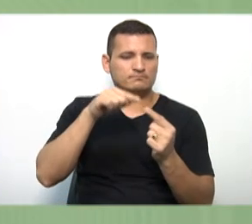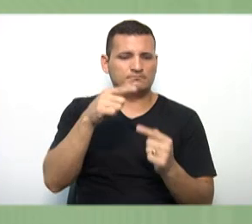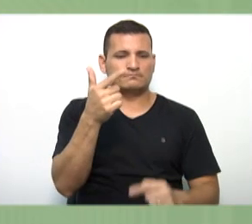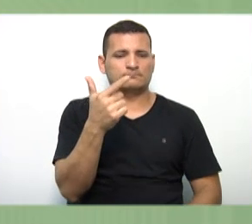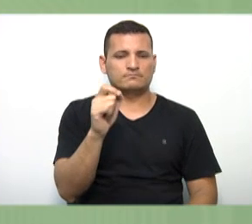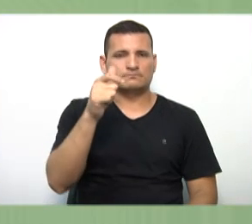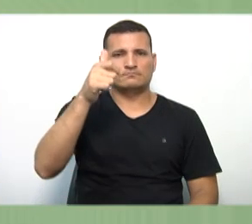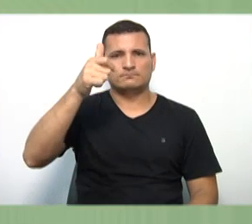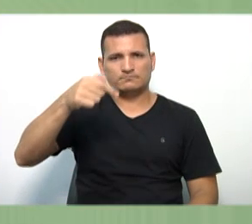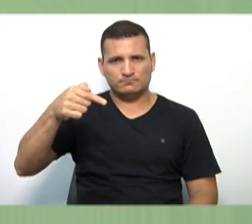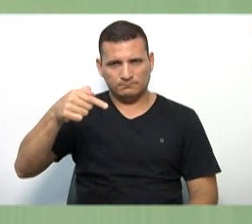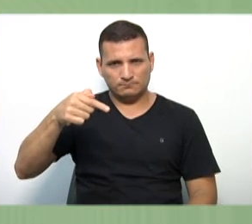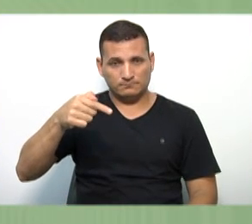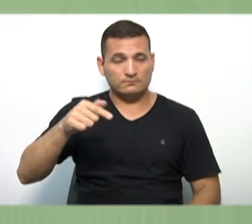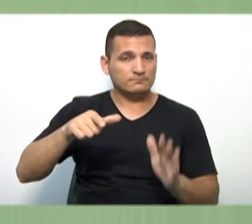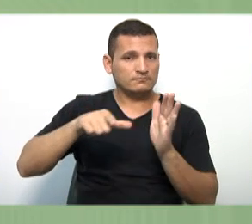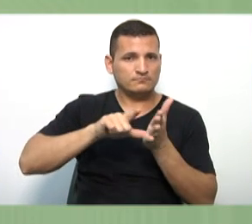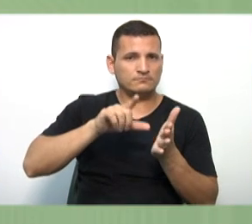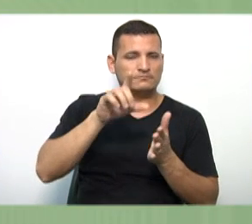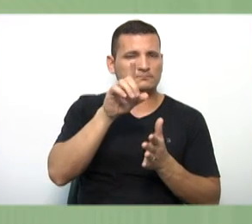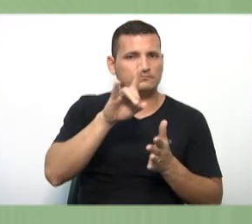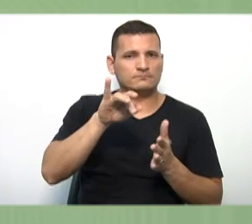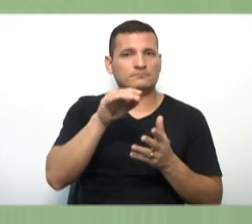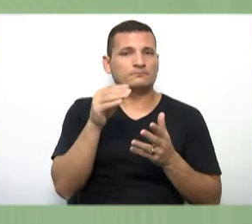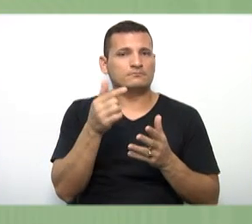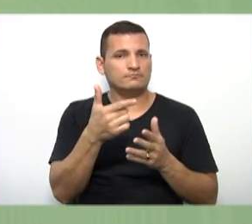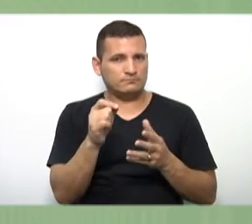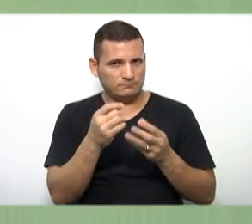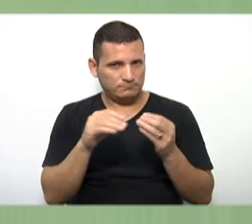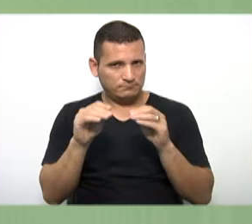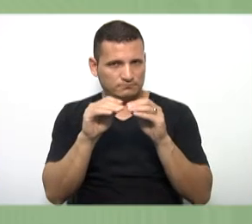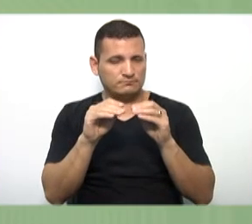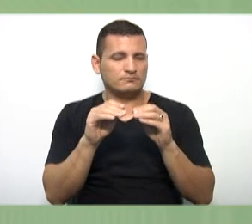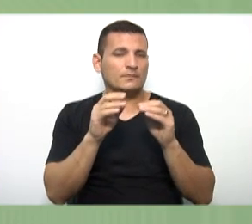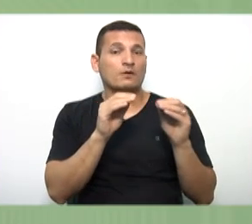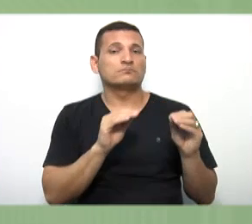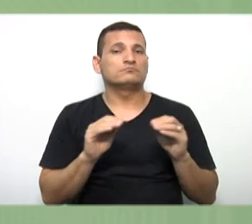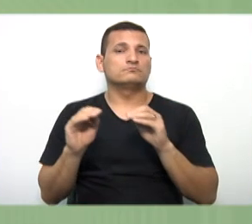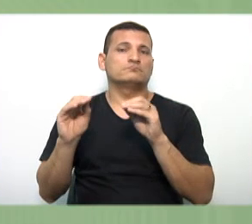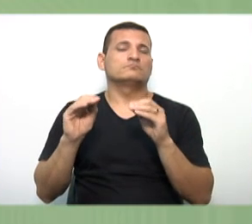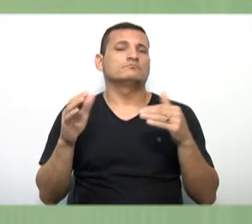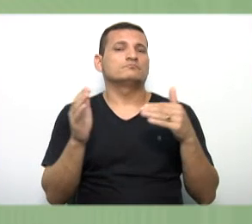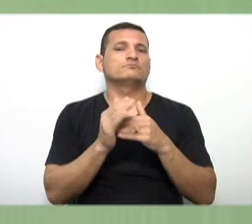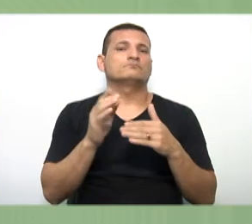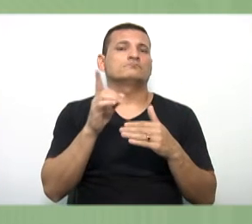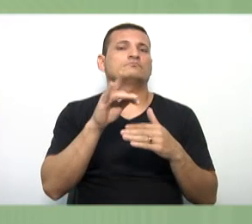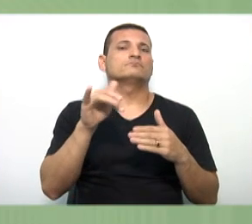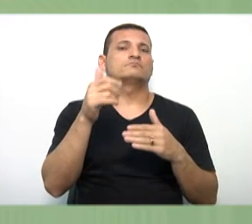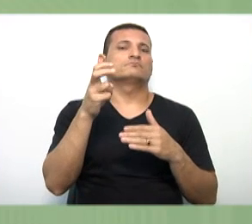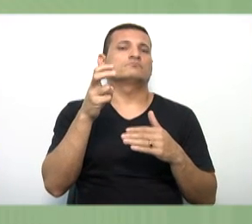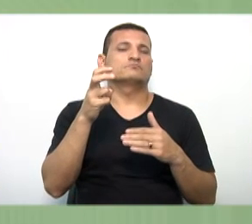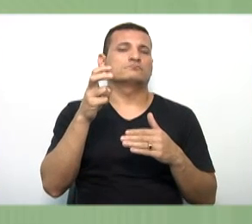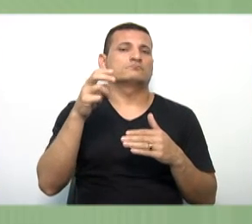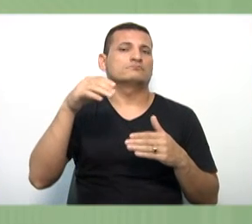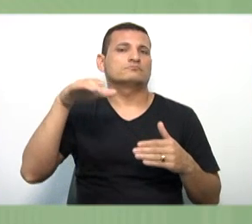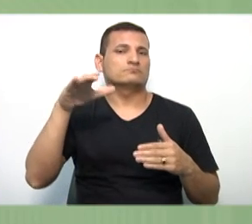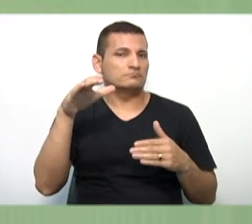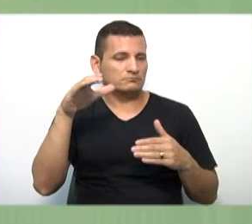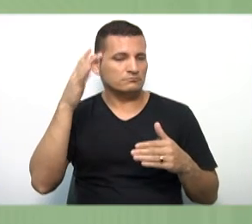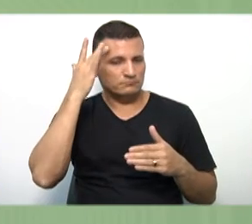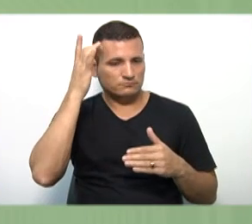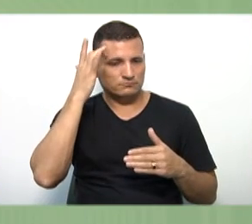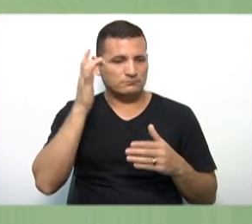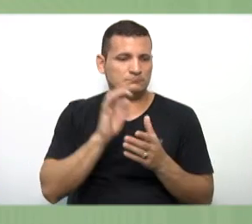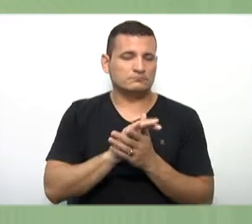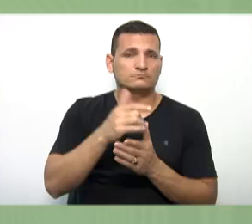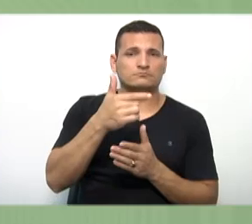que inicialmente era para o dia 20, mas até amanhã, dia 20/2 e até amanhã, para vocês entregarem. E a segunda atividade,